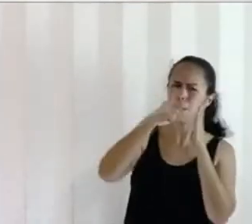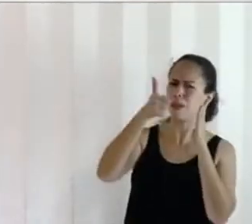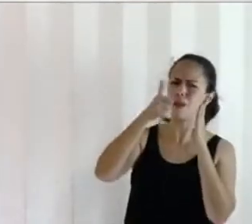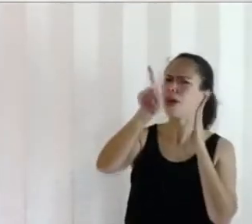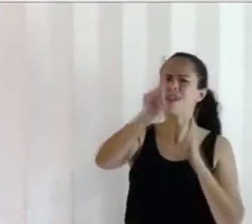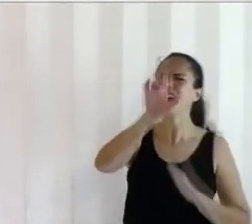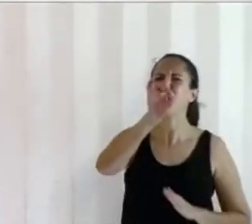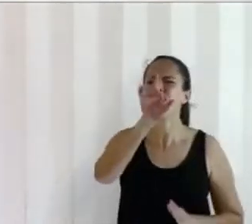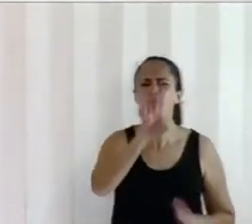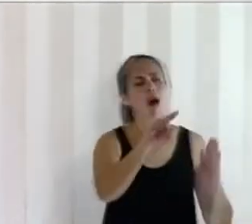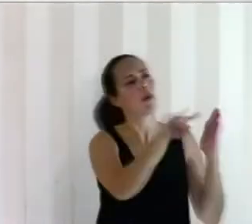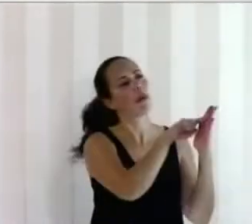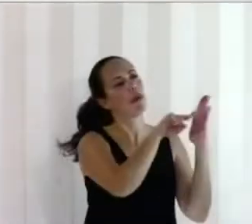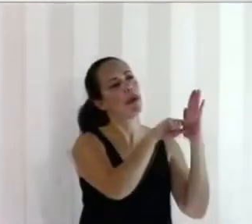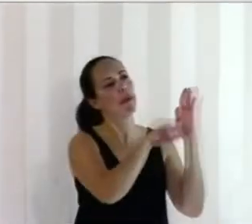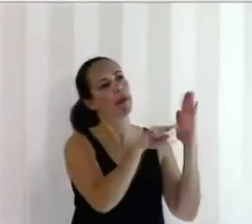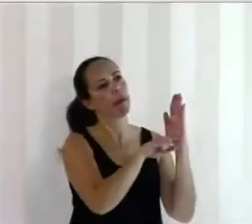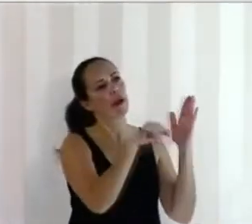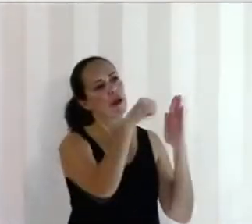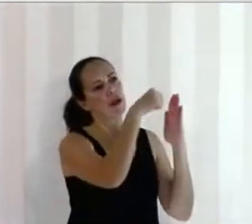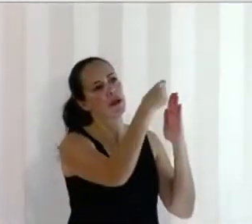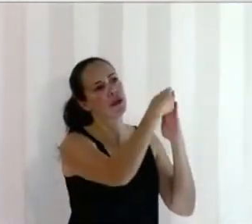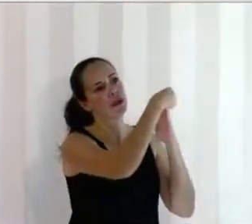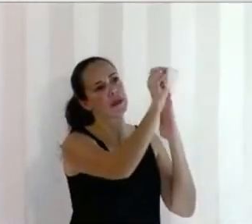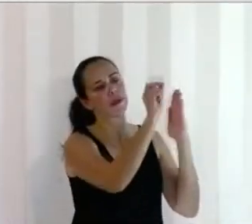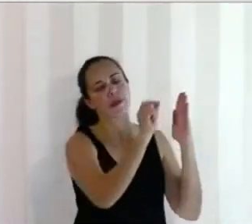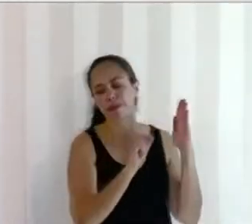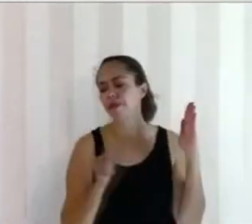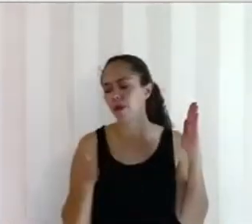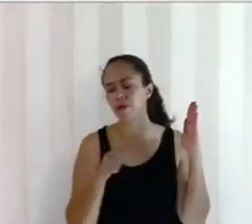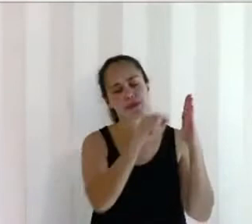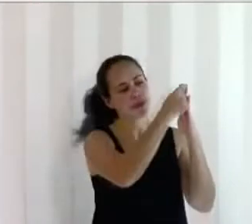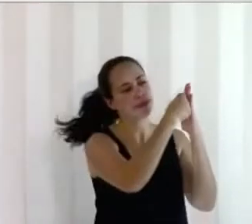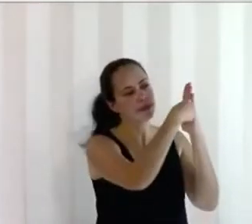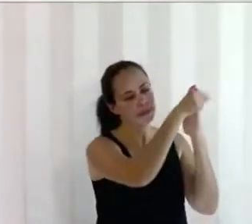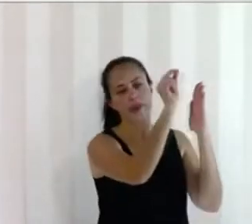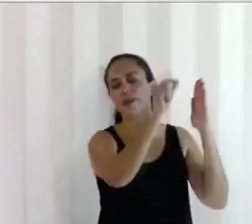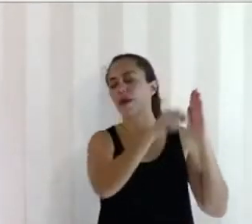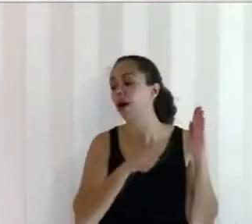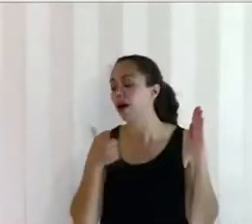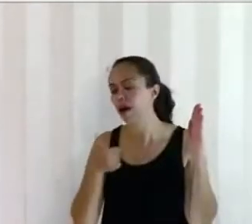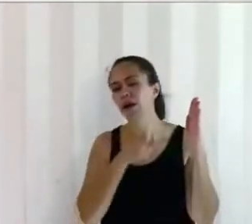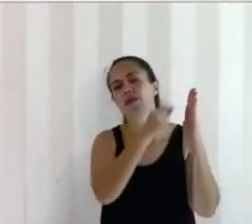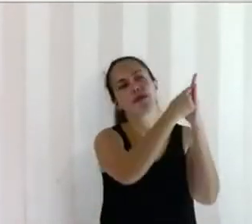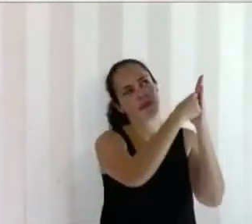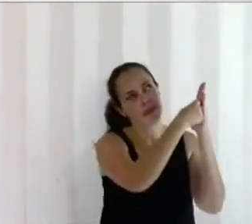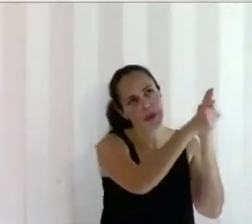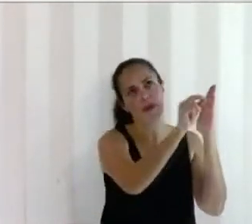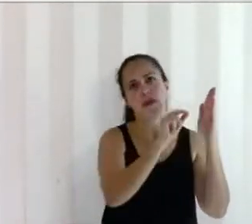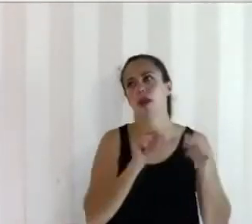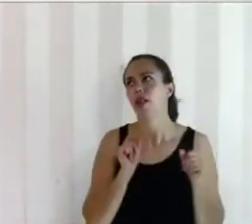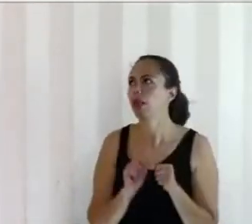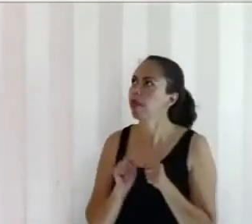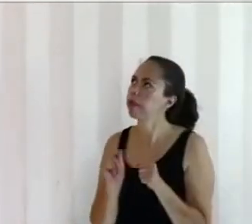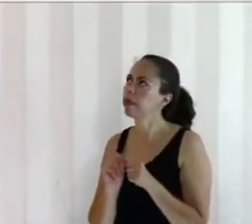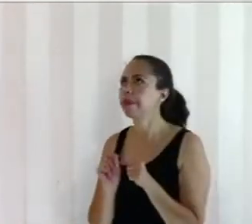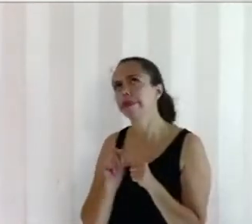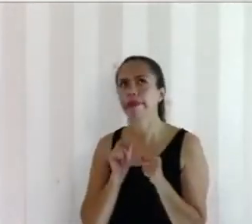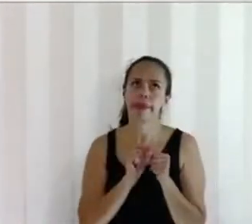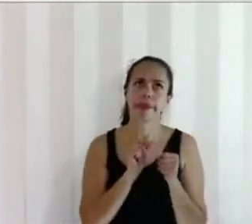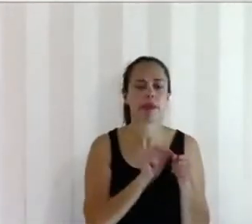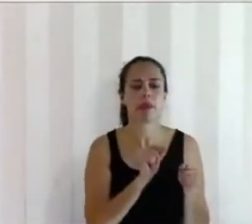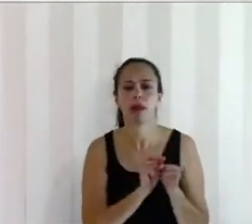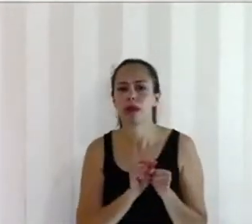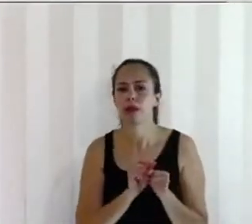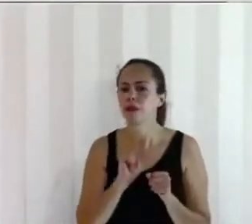A lei, na verdade, existe para uma coisa, a lei existe para mostrar quem nós somos. A lei